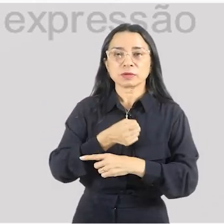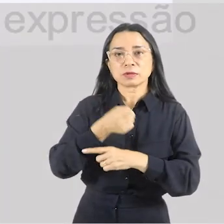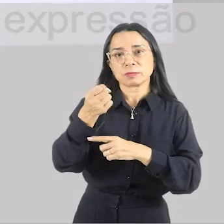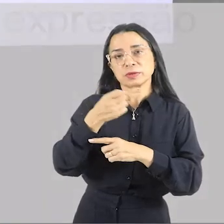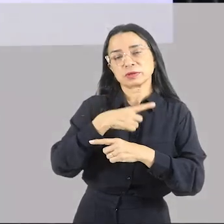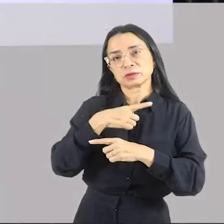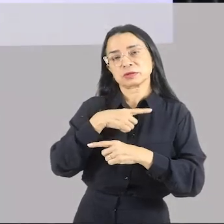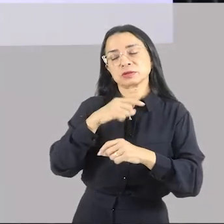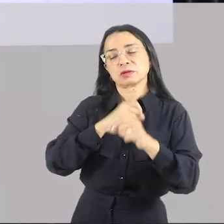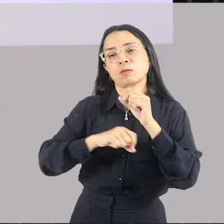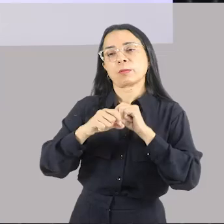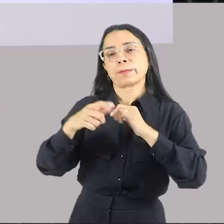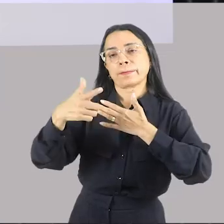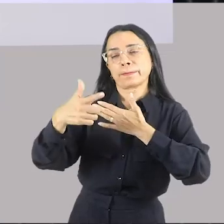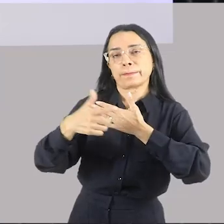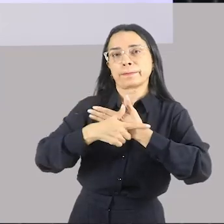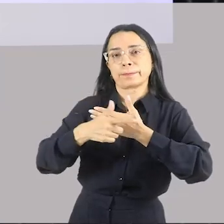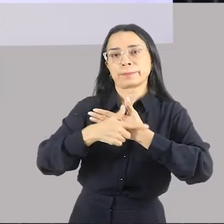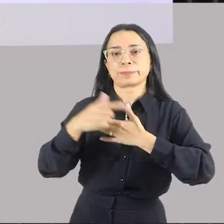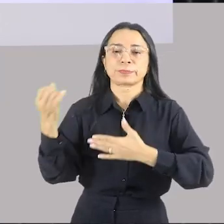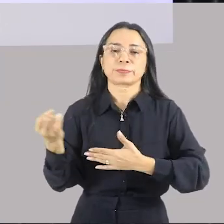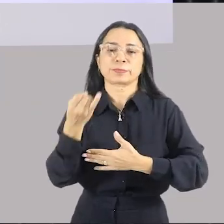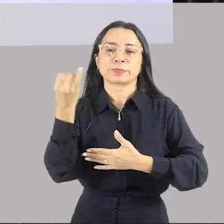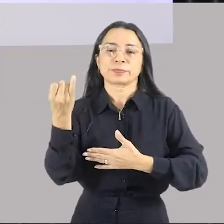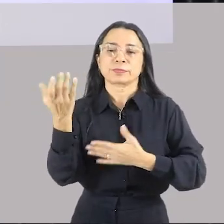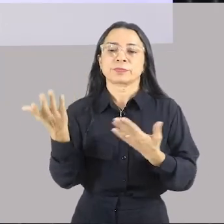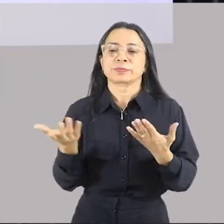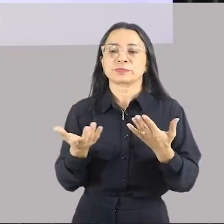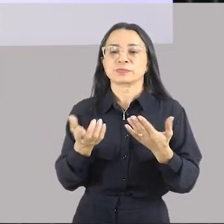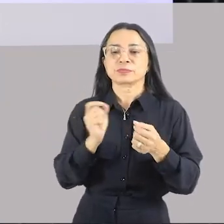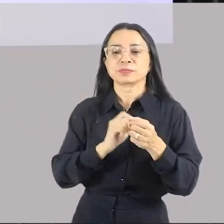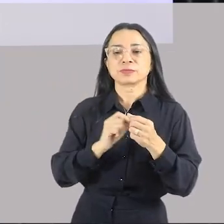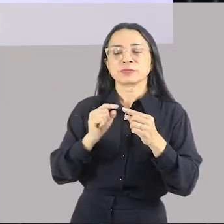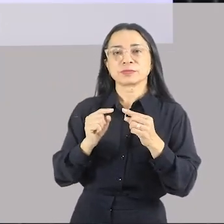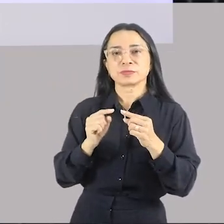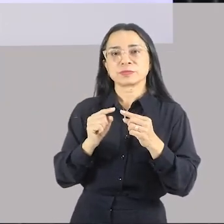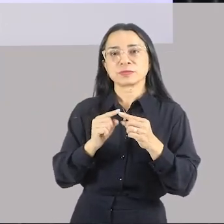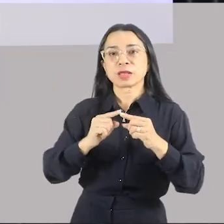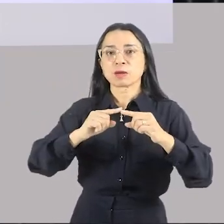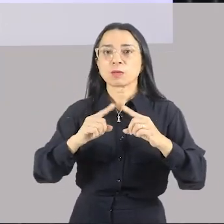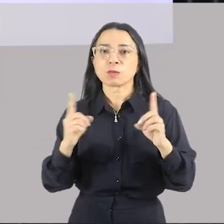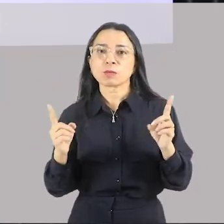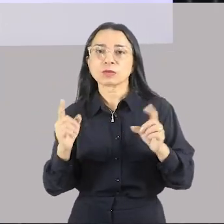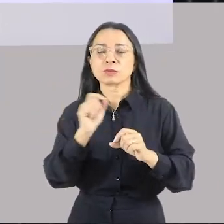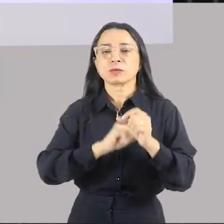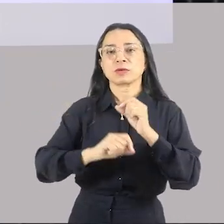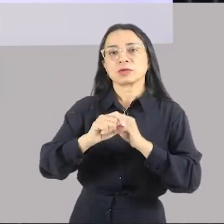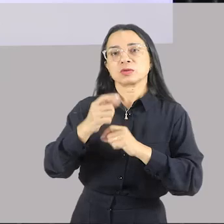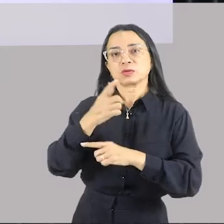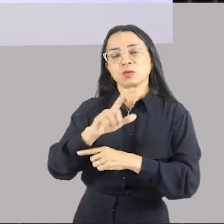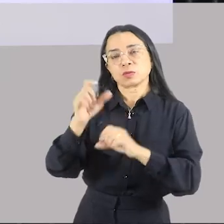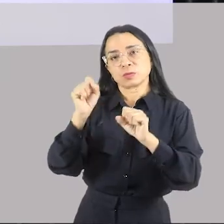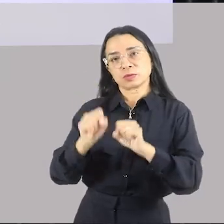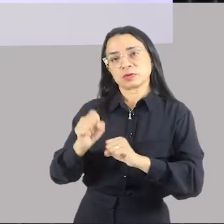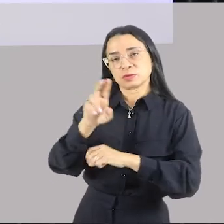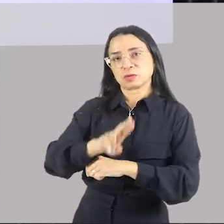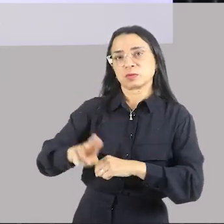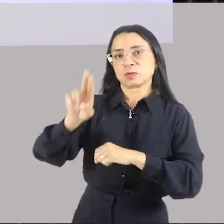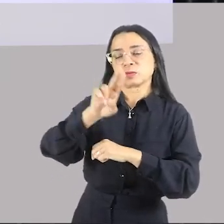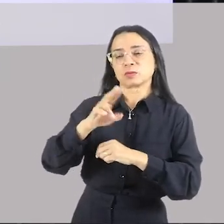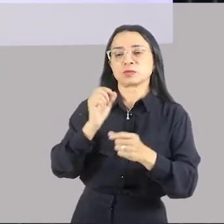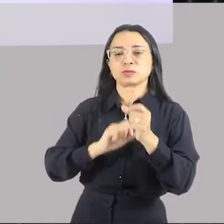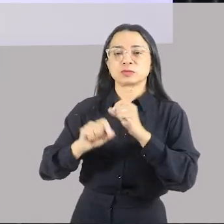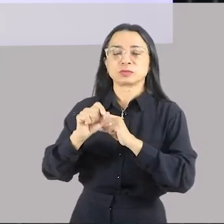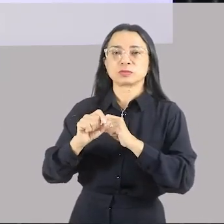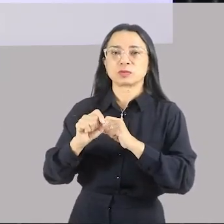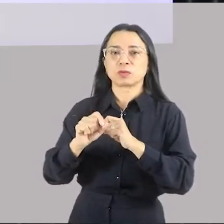muito importante, que é o papel de atuar como um contrapeso dos outros poderes. E aí ele usou a expressão